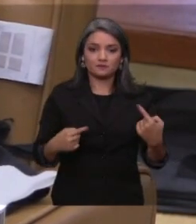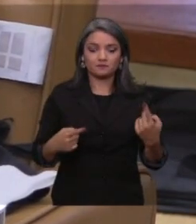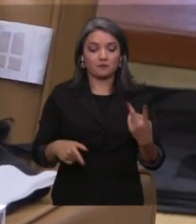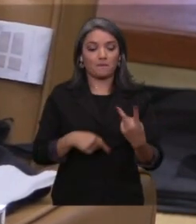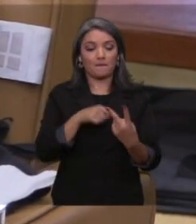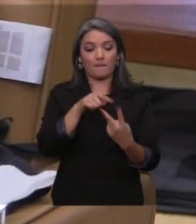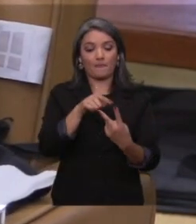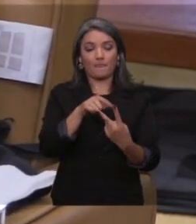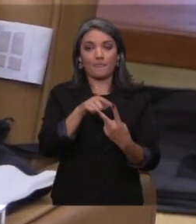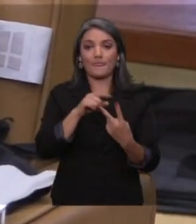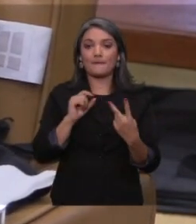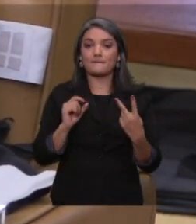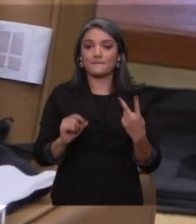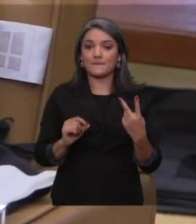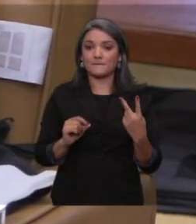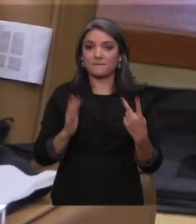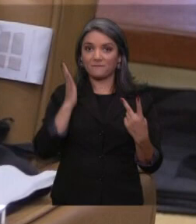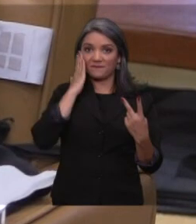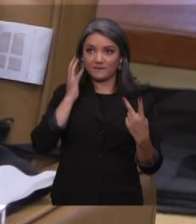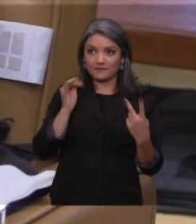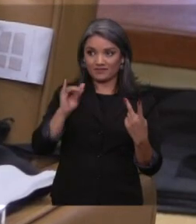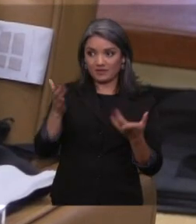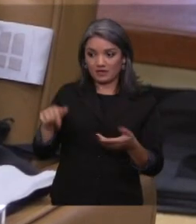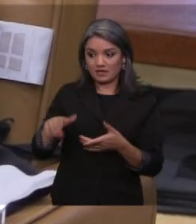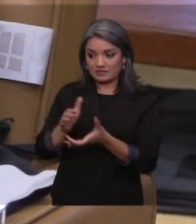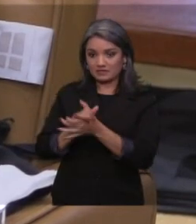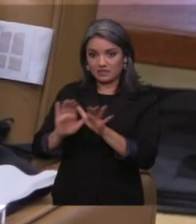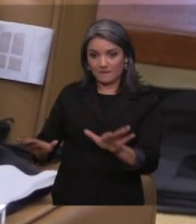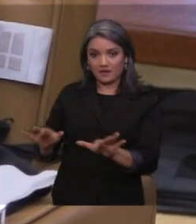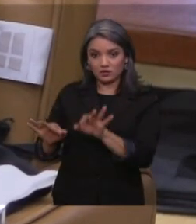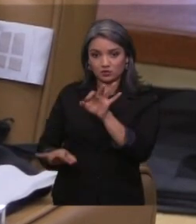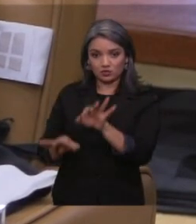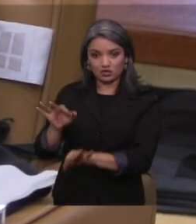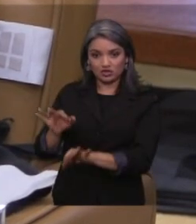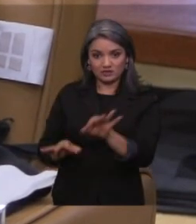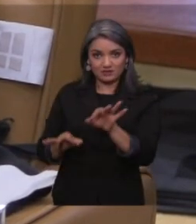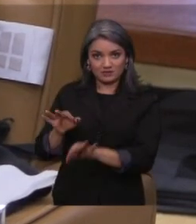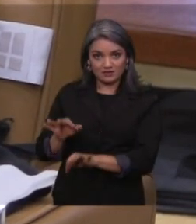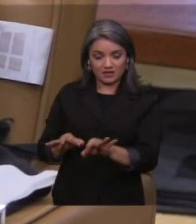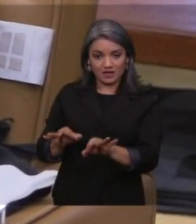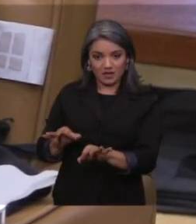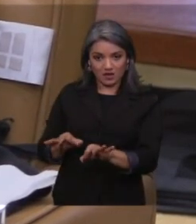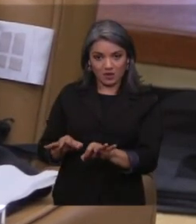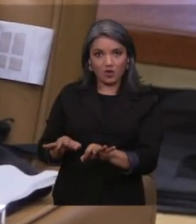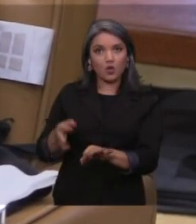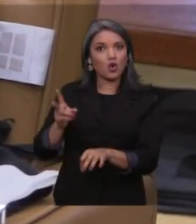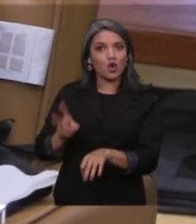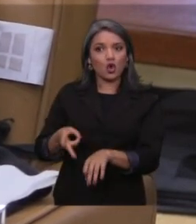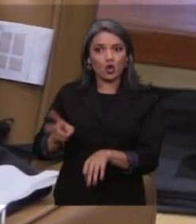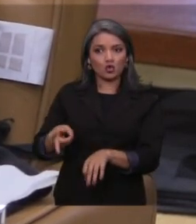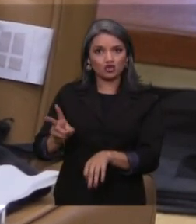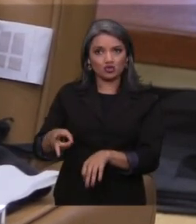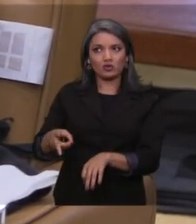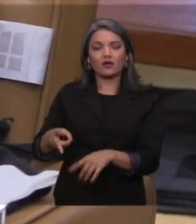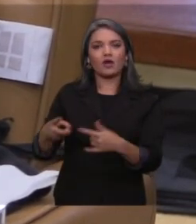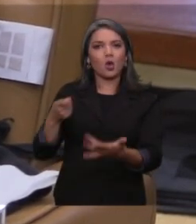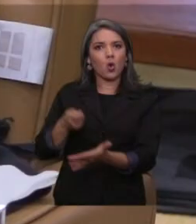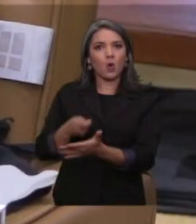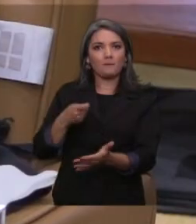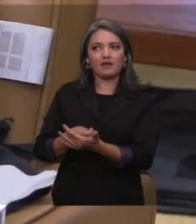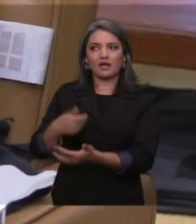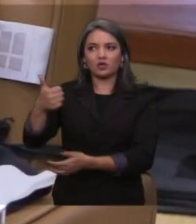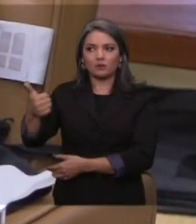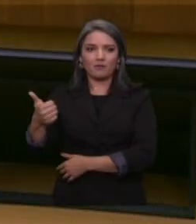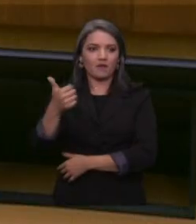primeiro deles é saber se a separação judicial perdura ou não como requisito para o divórcio. Creio que até agora a unanimidade de todos os